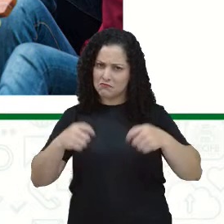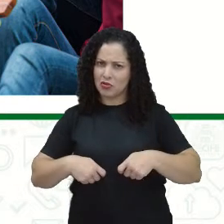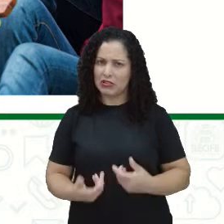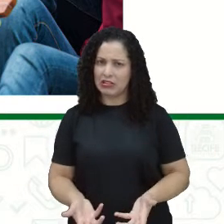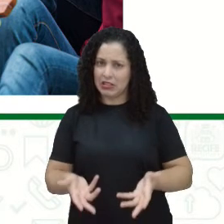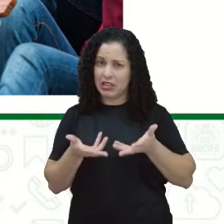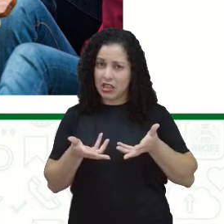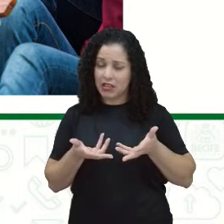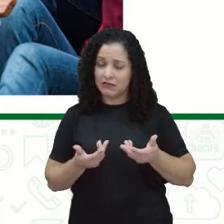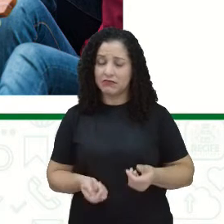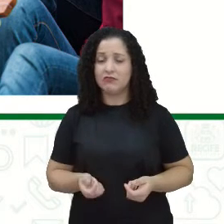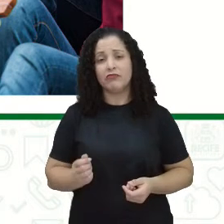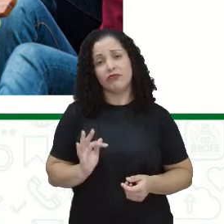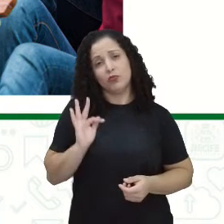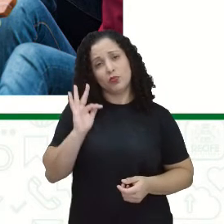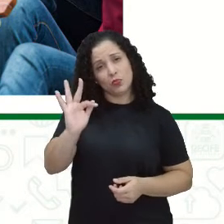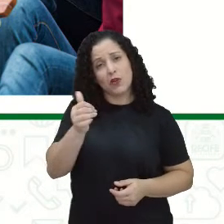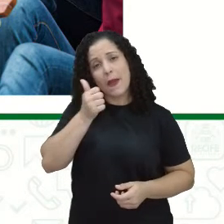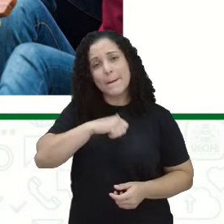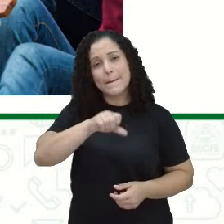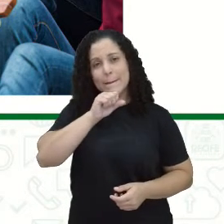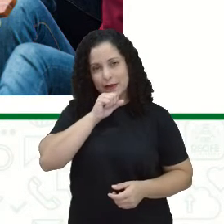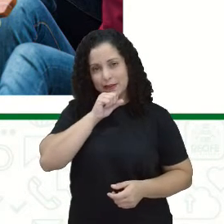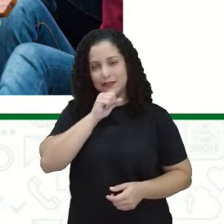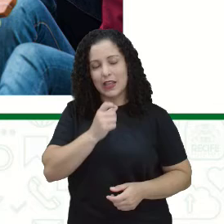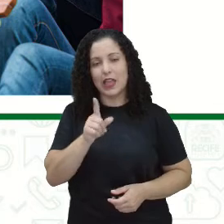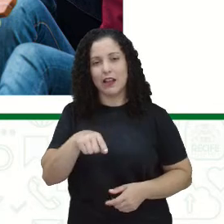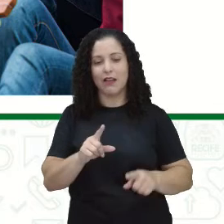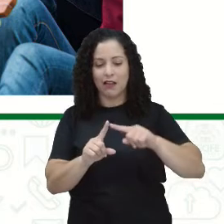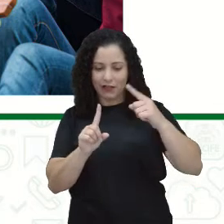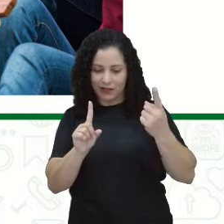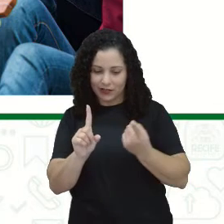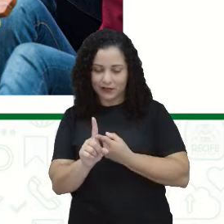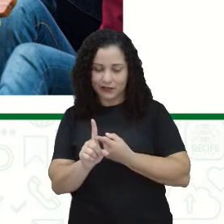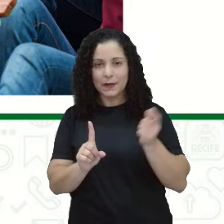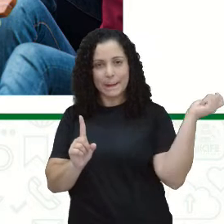ou possa, ser mãe também, né? Então, é uma fase bem